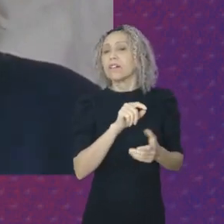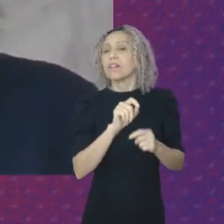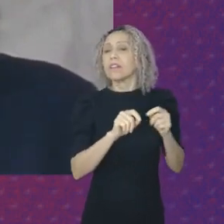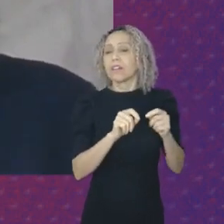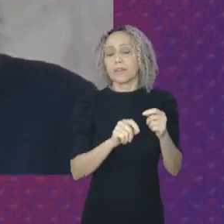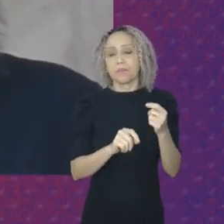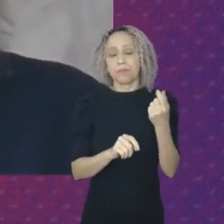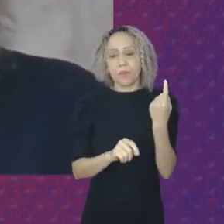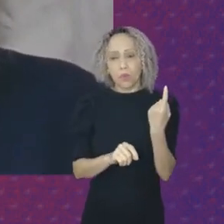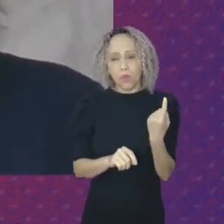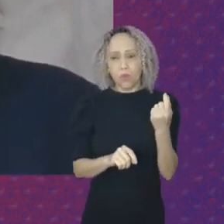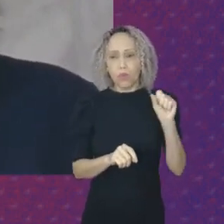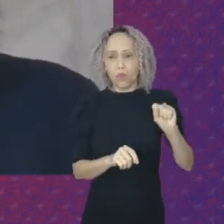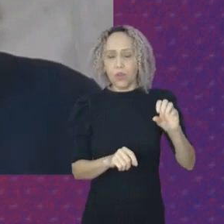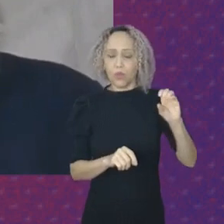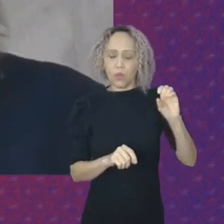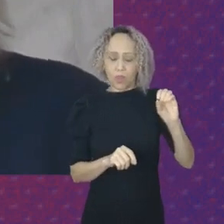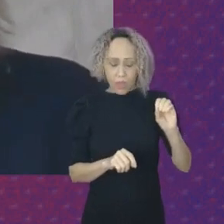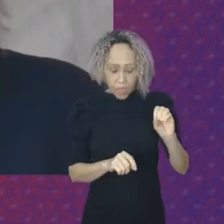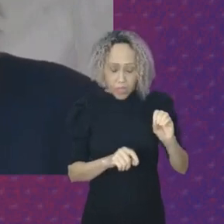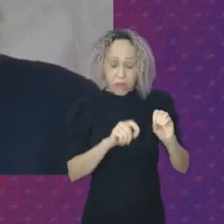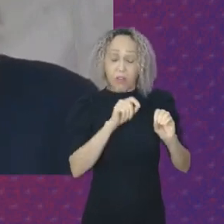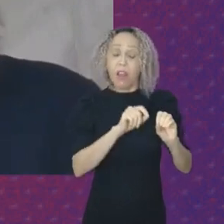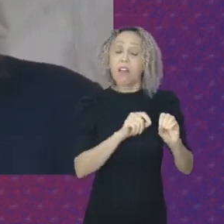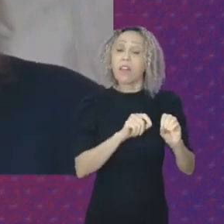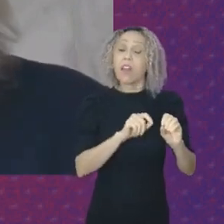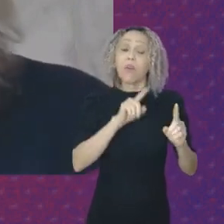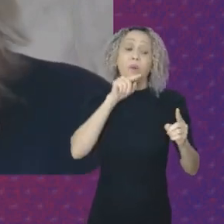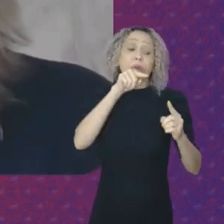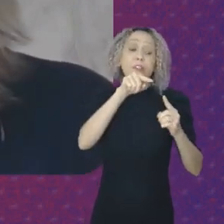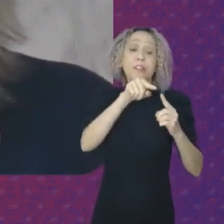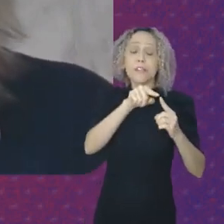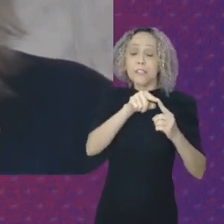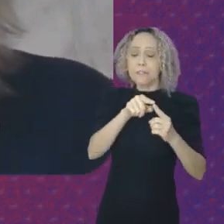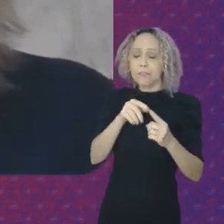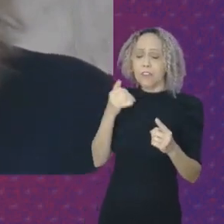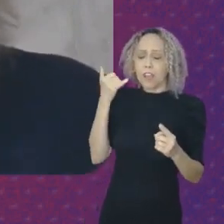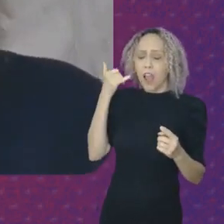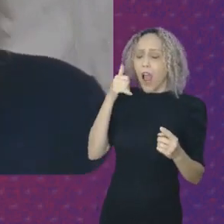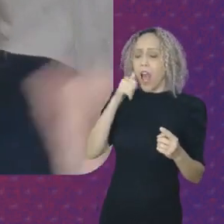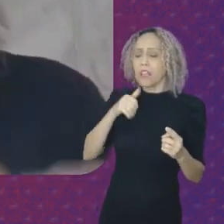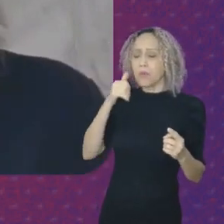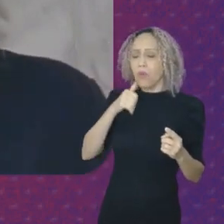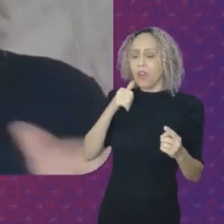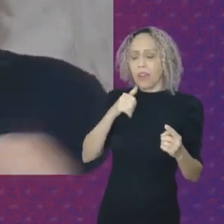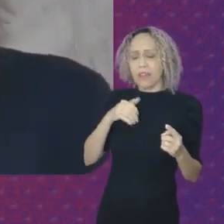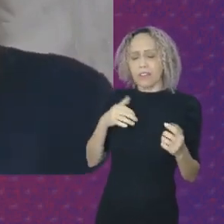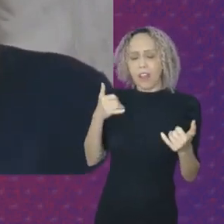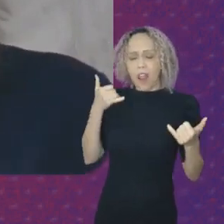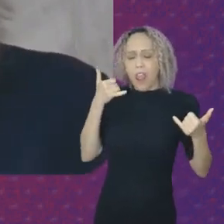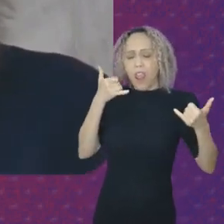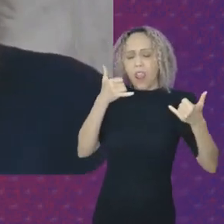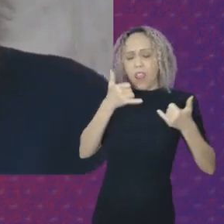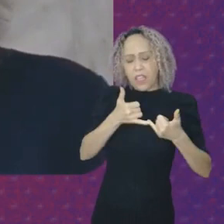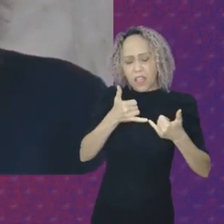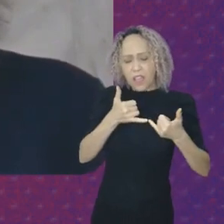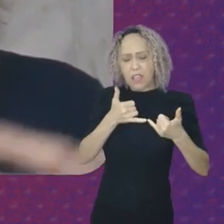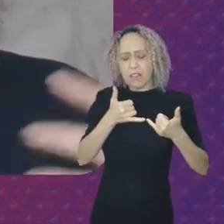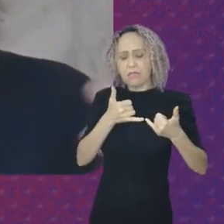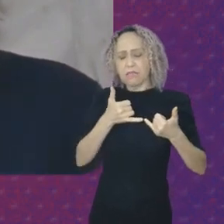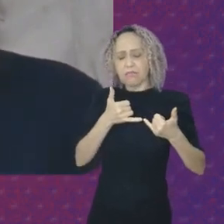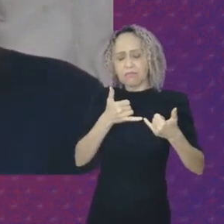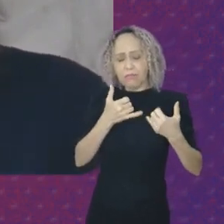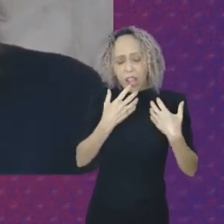um serviço para acolher, informar e orientar as mulheres. Inclusive, fizemos capacitação sobre